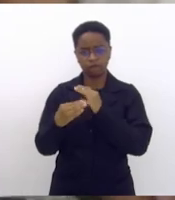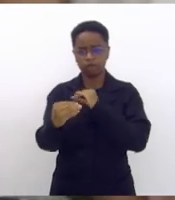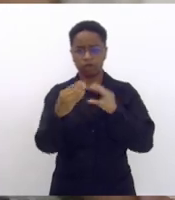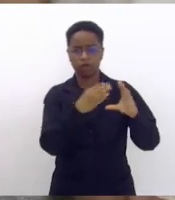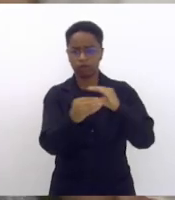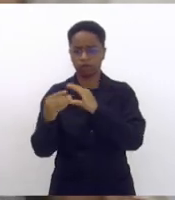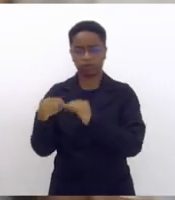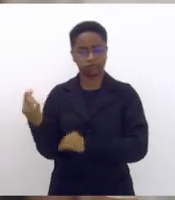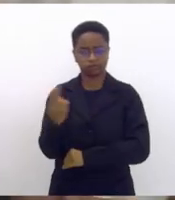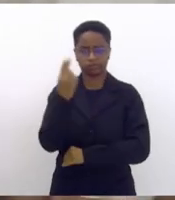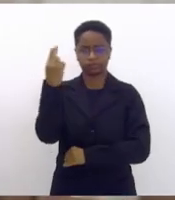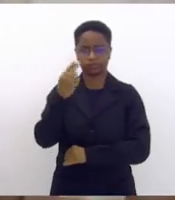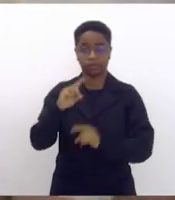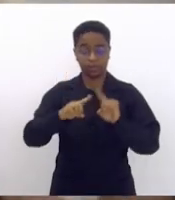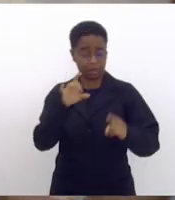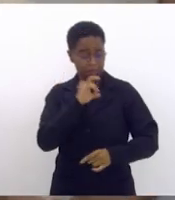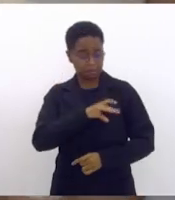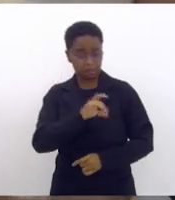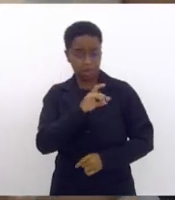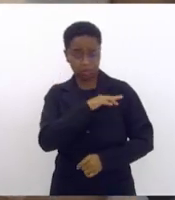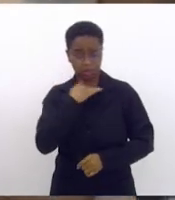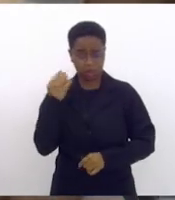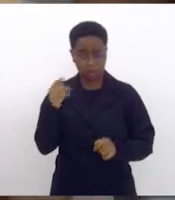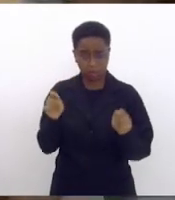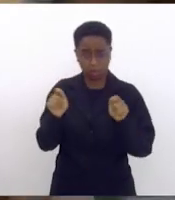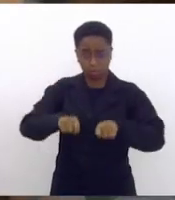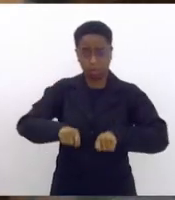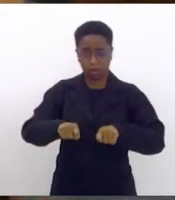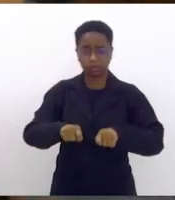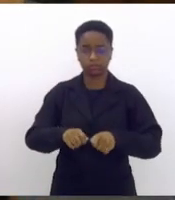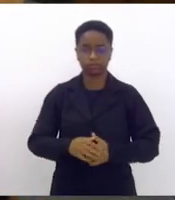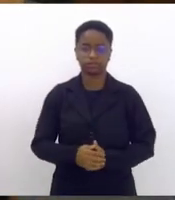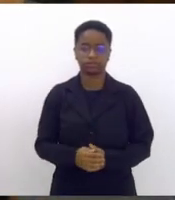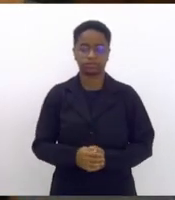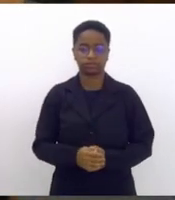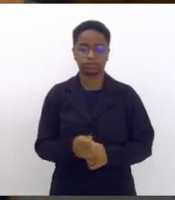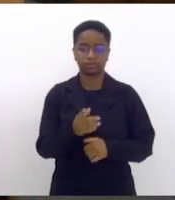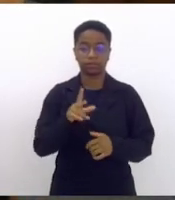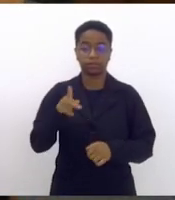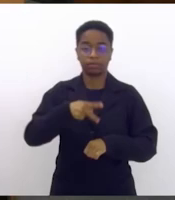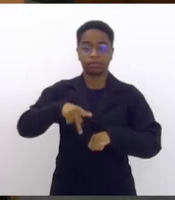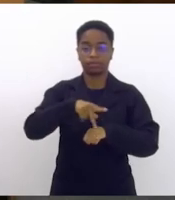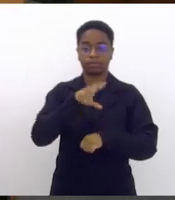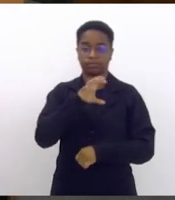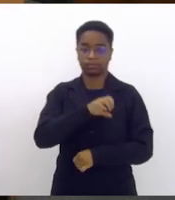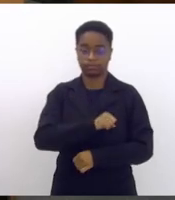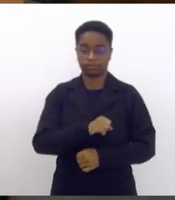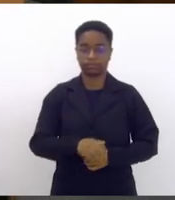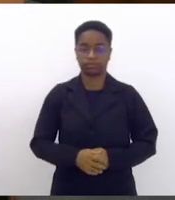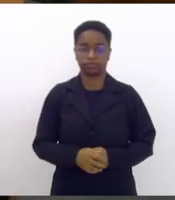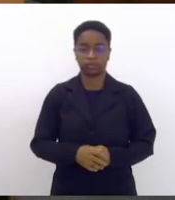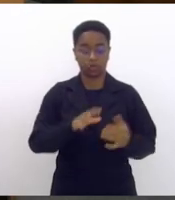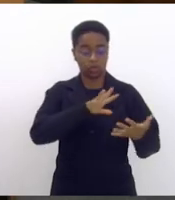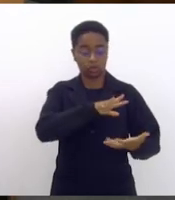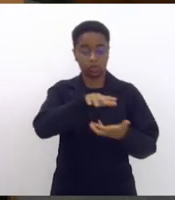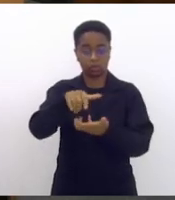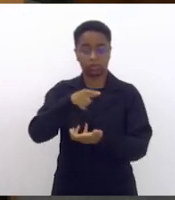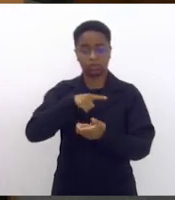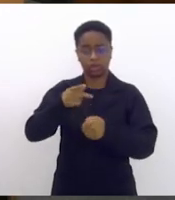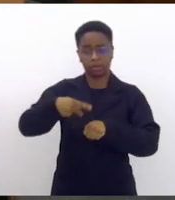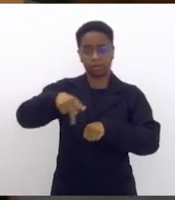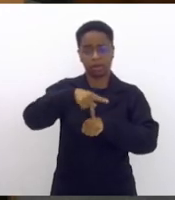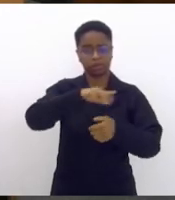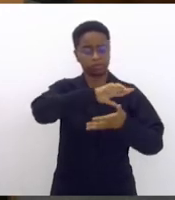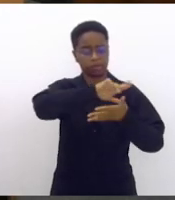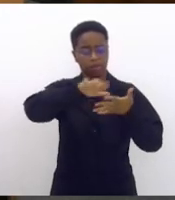não foge a luta nem tem ninguém te adora a própria morte Terra adorada entre